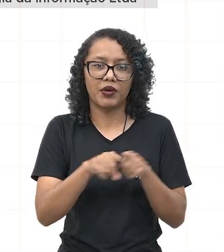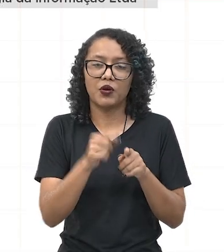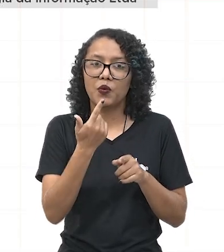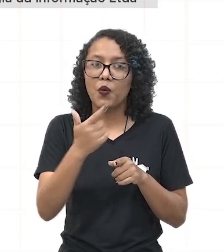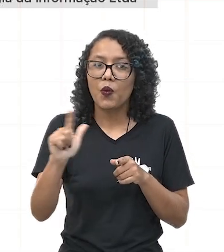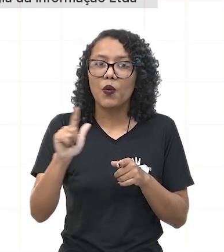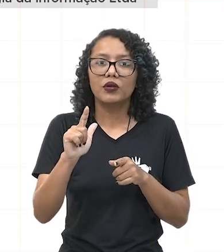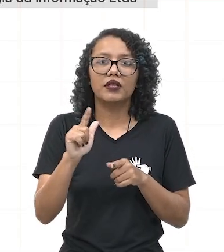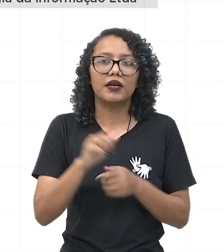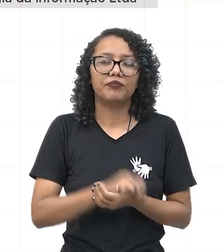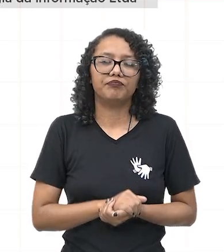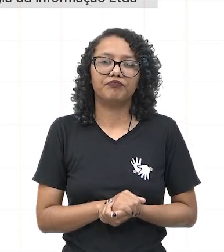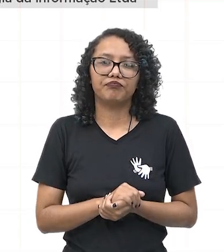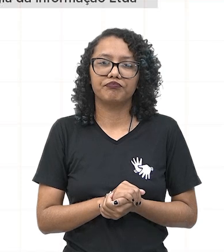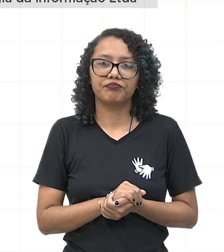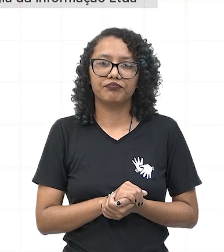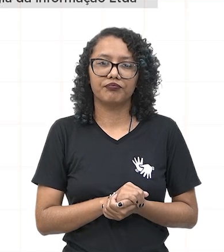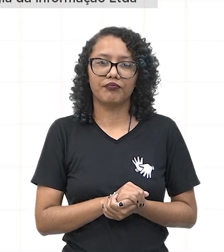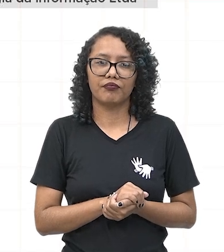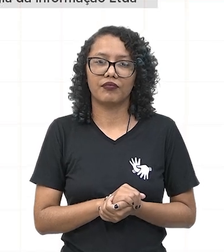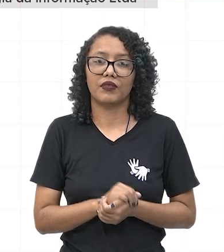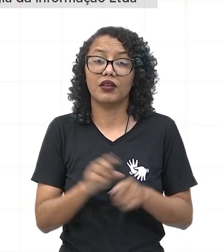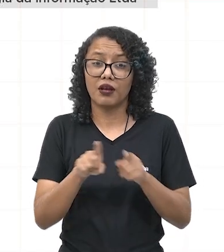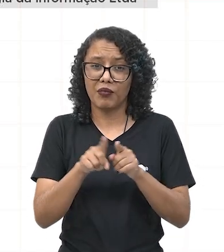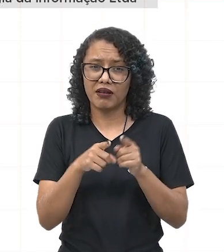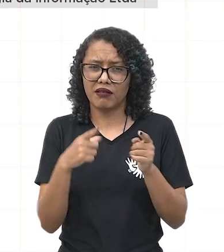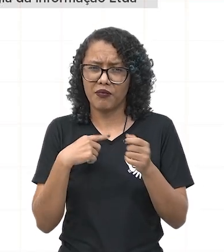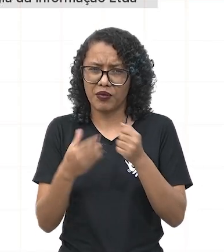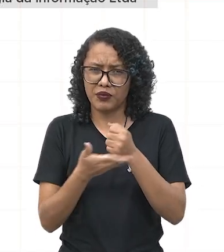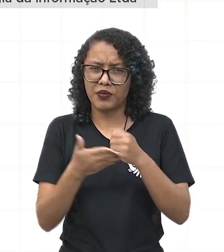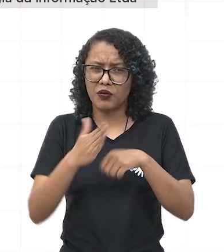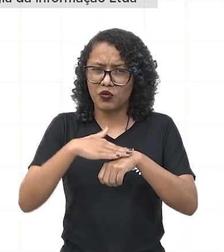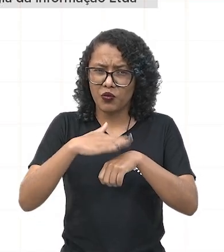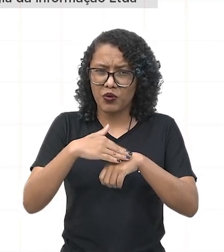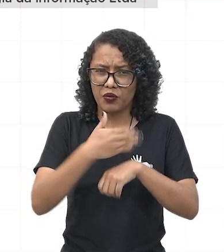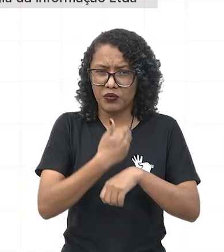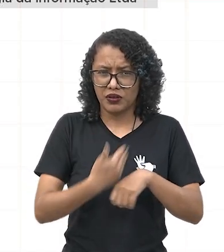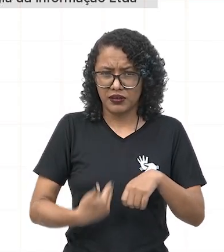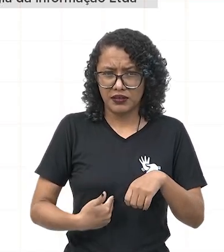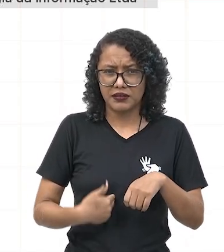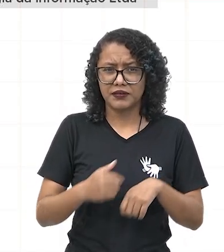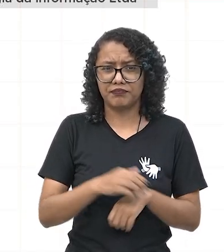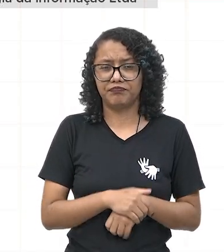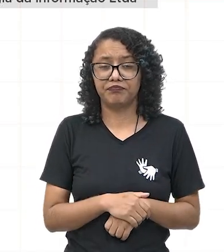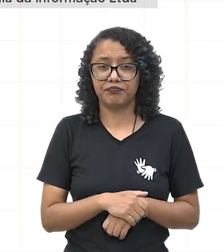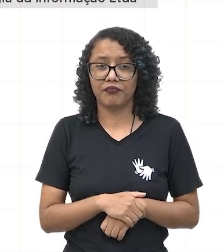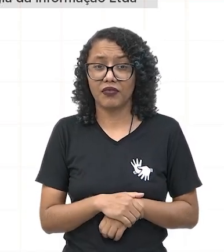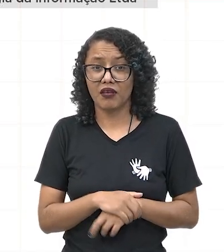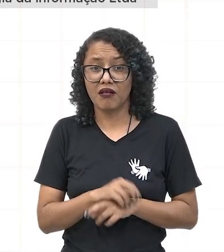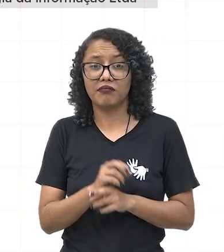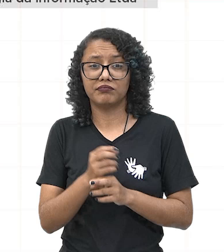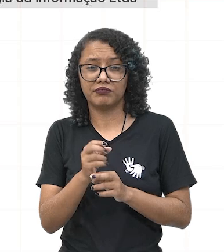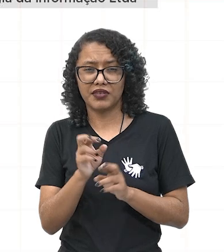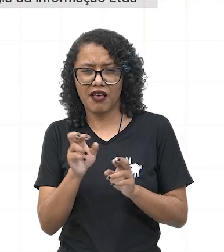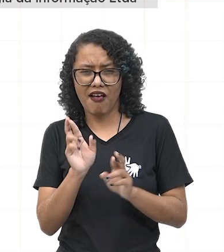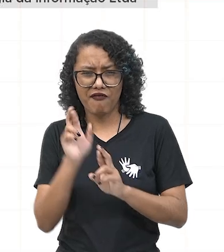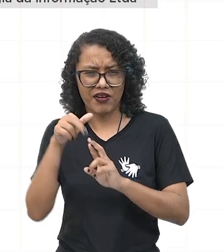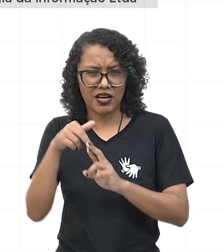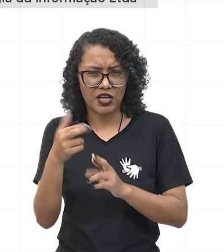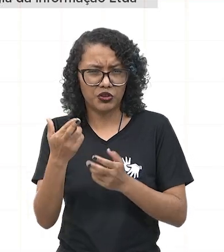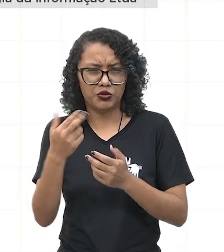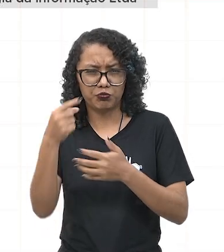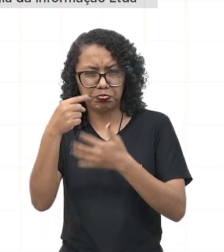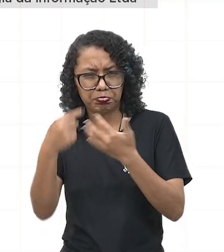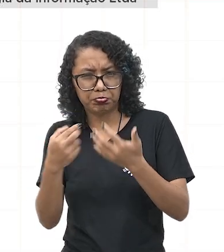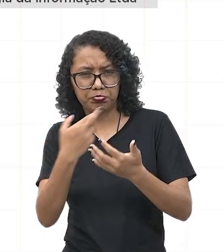uma base para a autonomia do Estado em relação às questões religiosas e uma